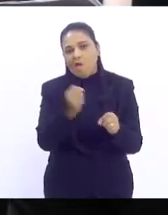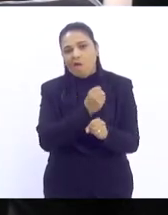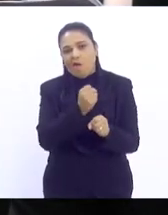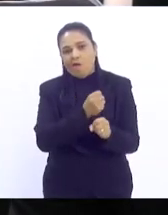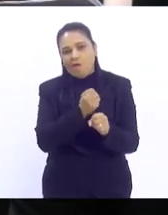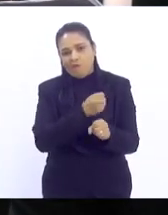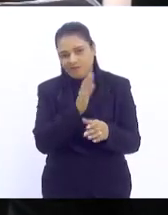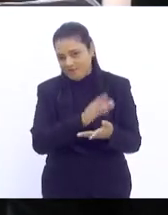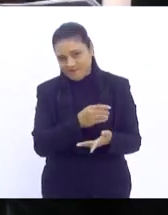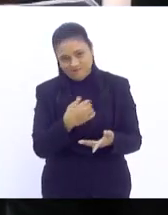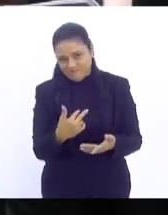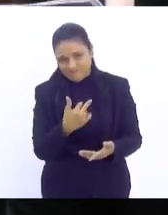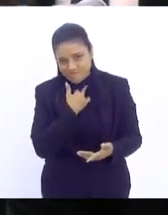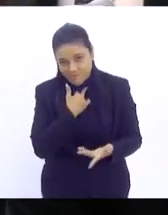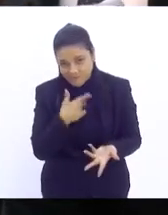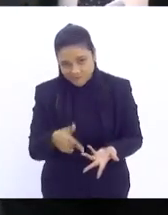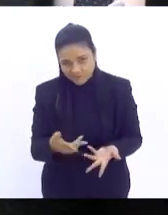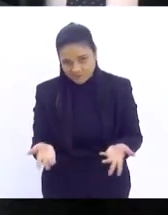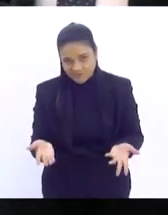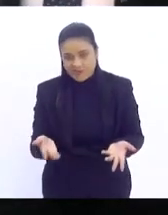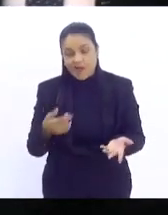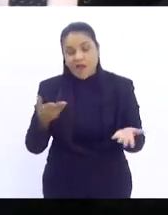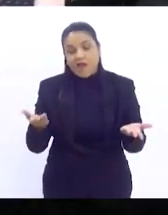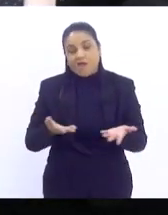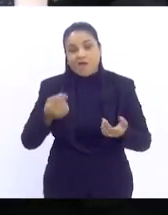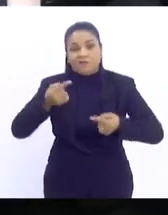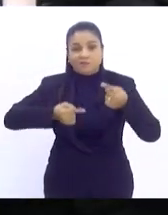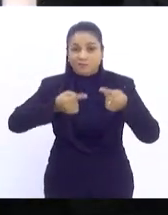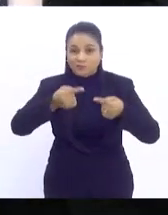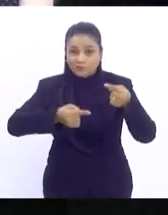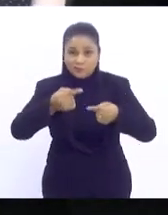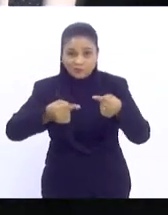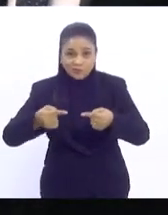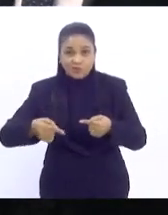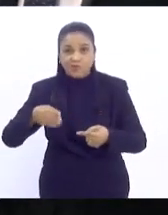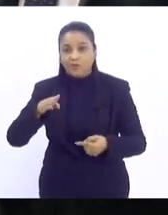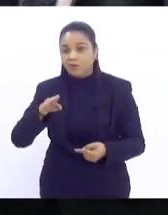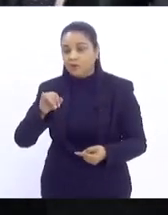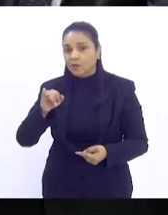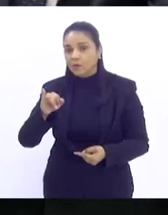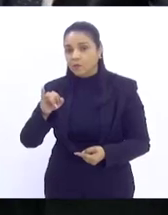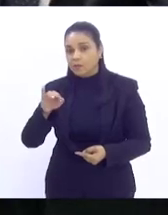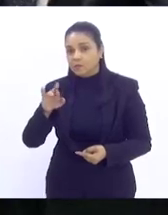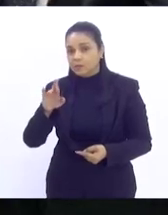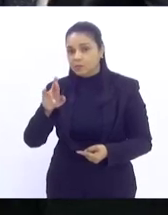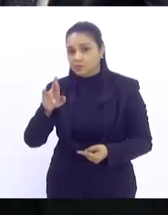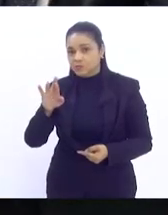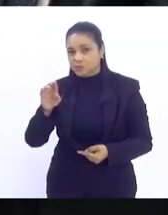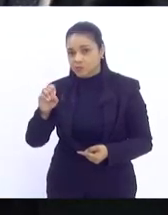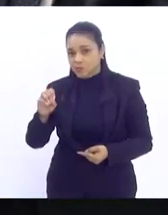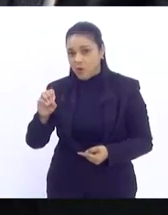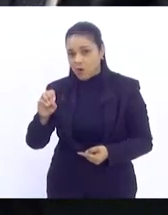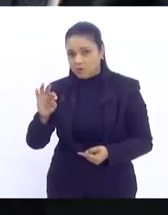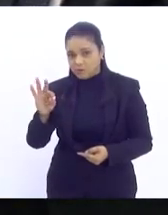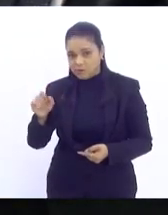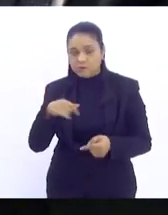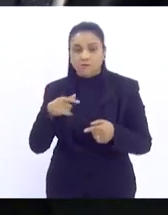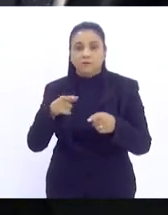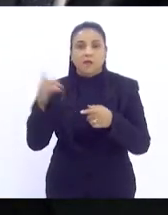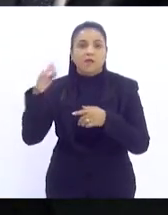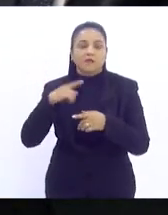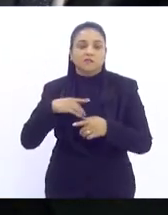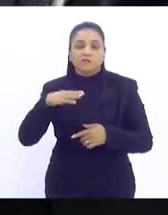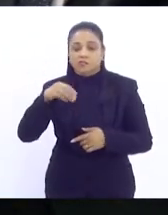Deputado Renato é a gente discutiu como tá discutindo os beatbox lá de Jaconé enquanto o porto de